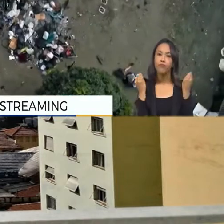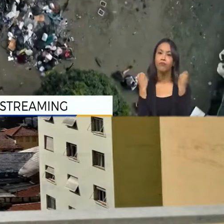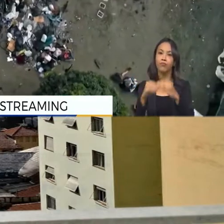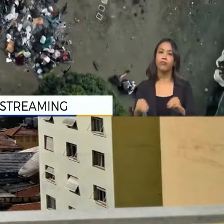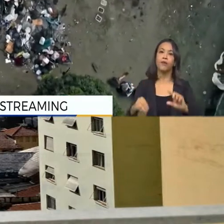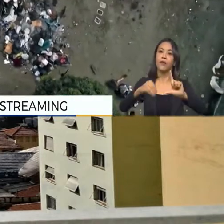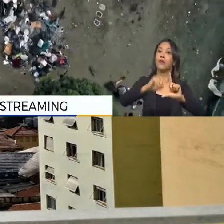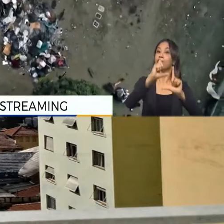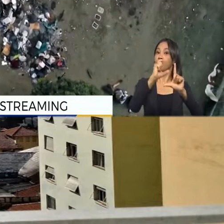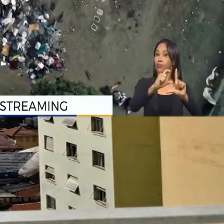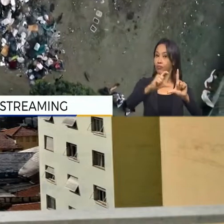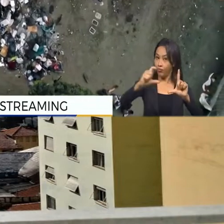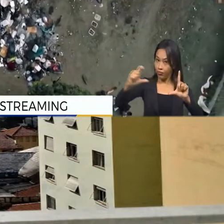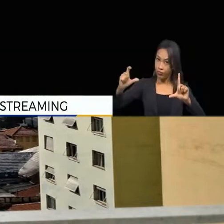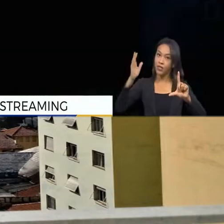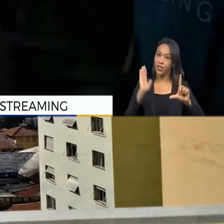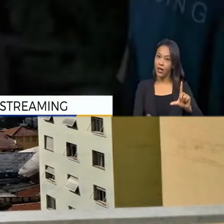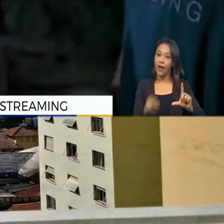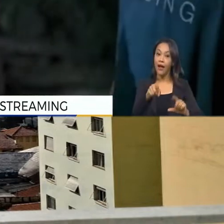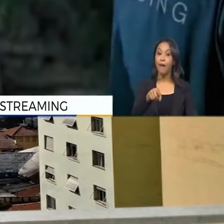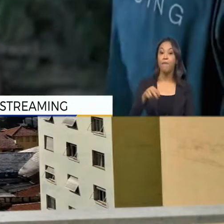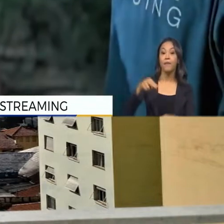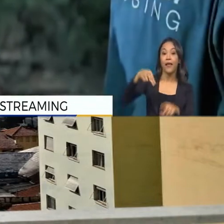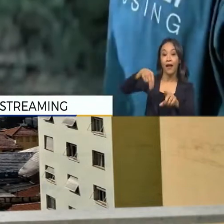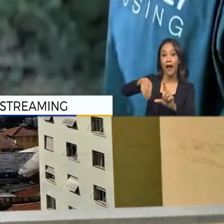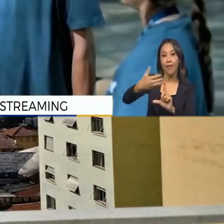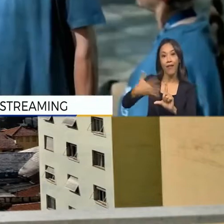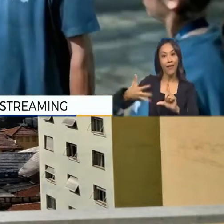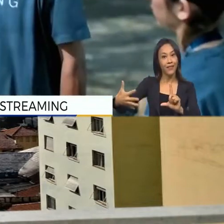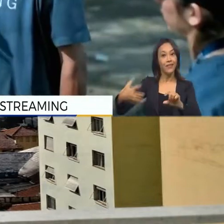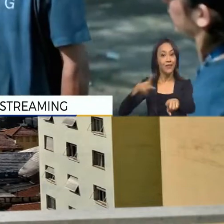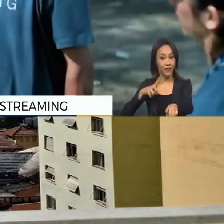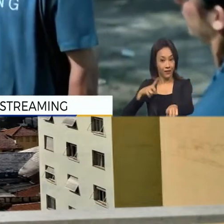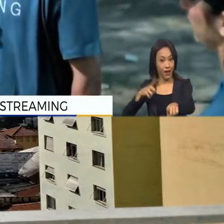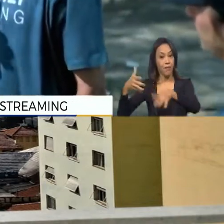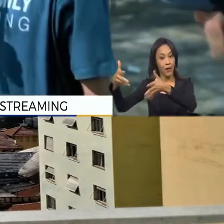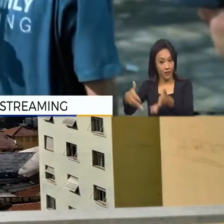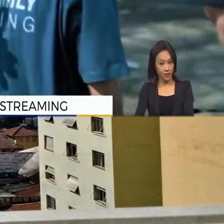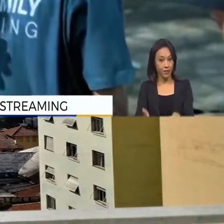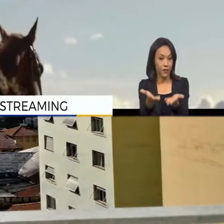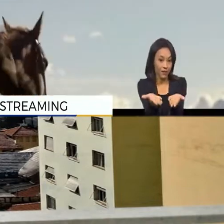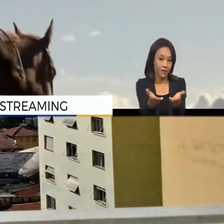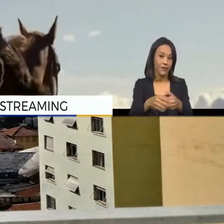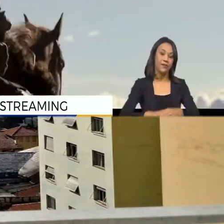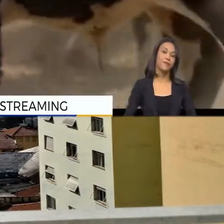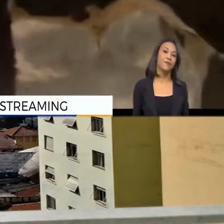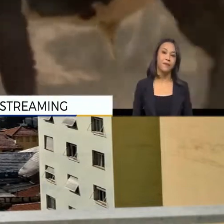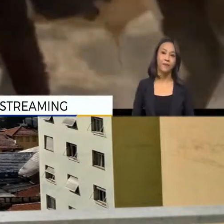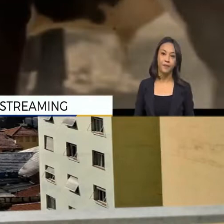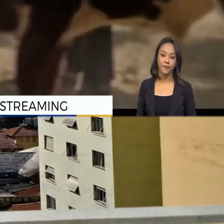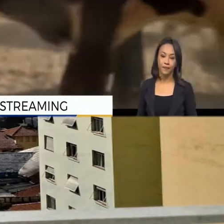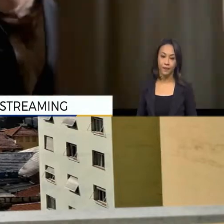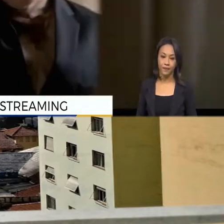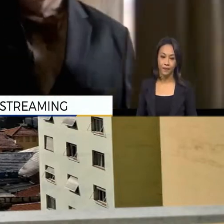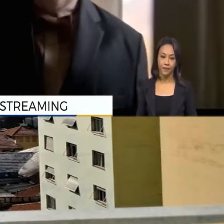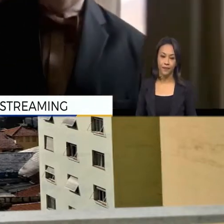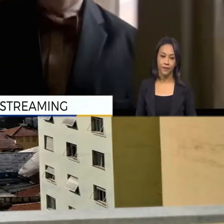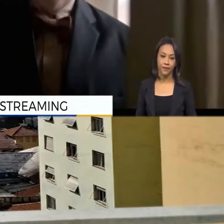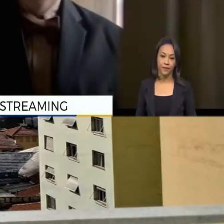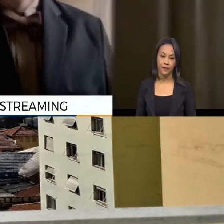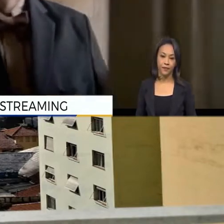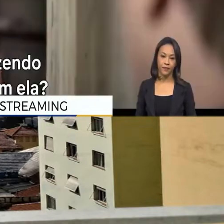um diferencial. Esse diferencial é muito importante. Então, os filmes concorrentes ao Oscar, a premiação